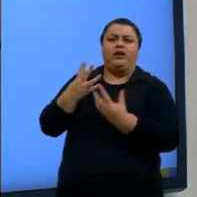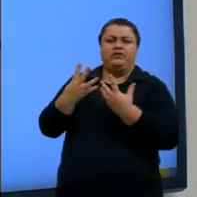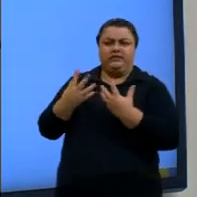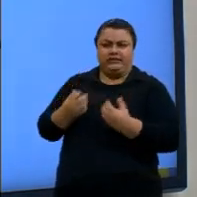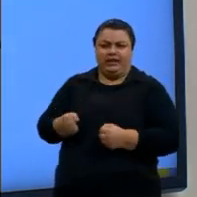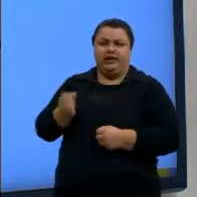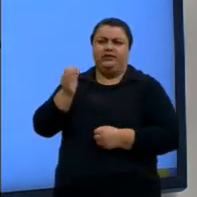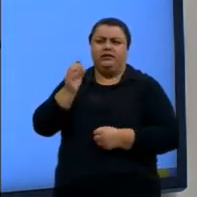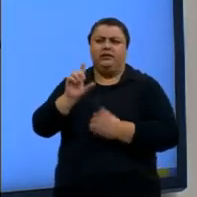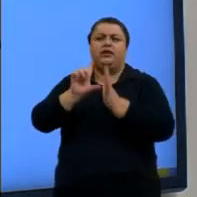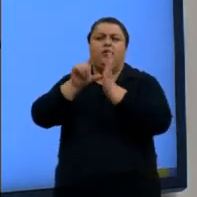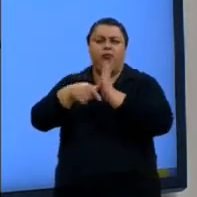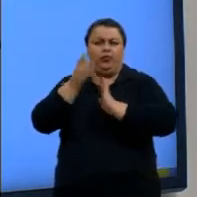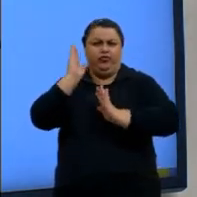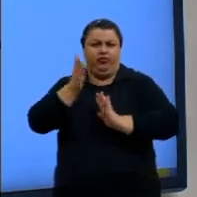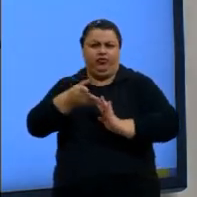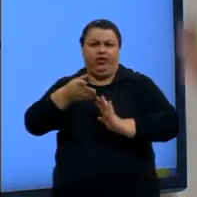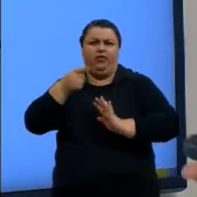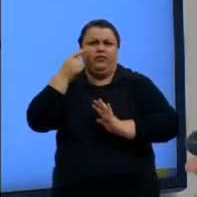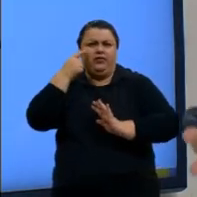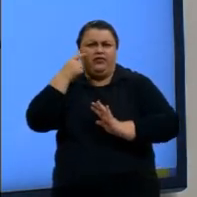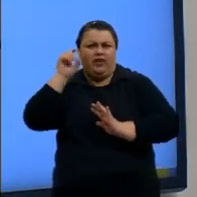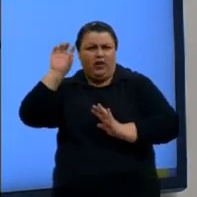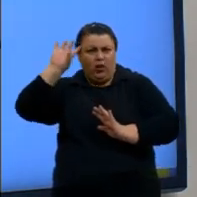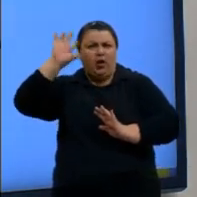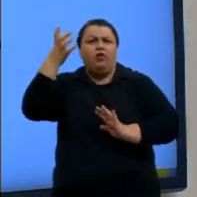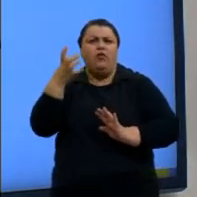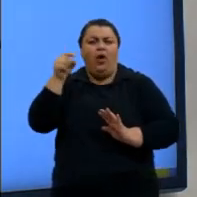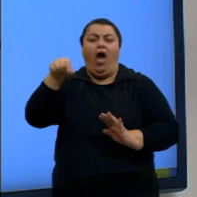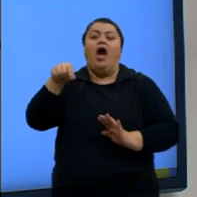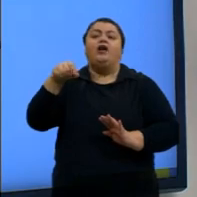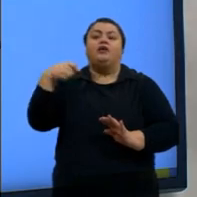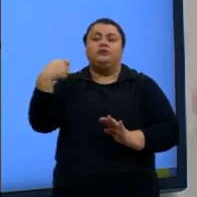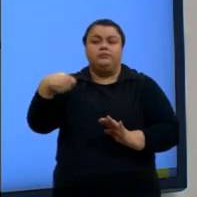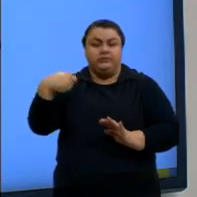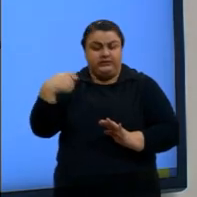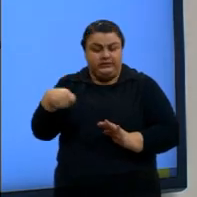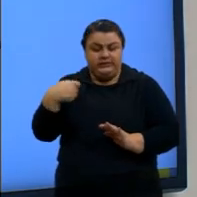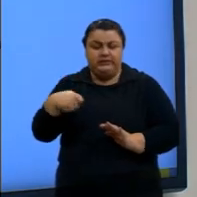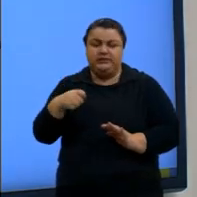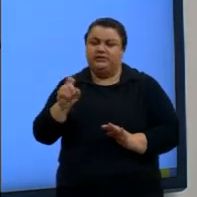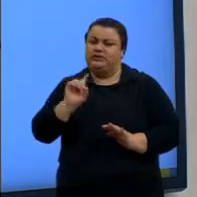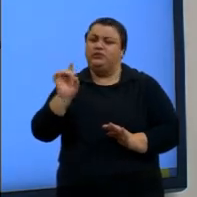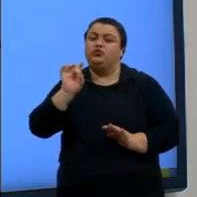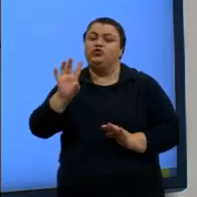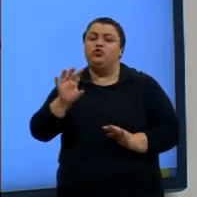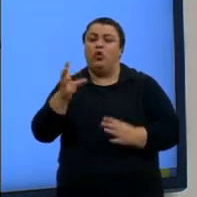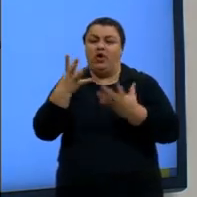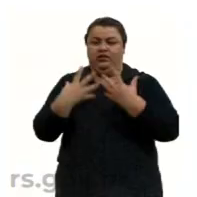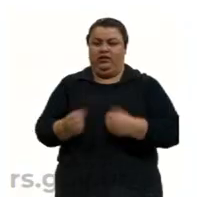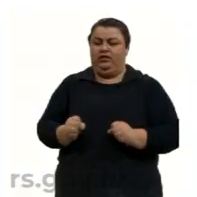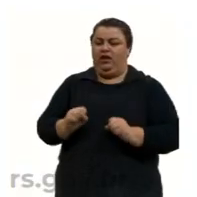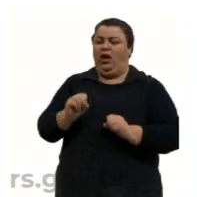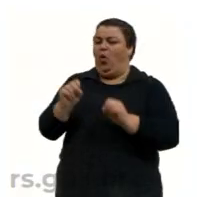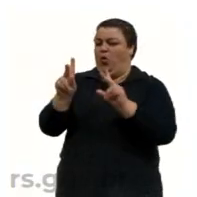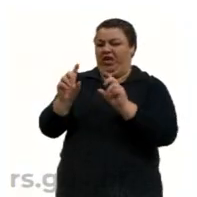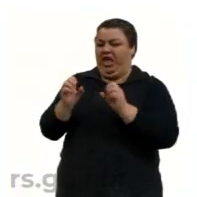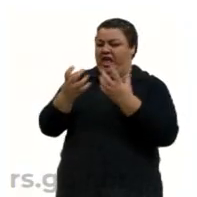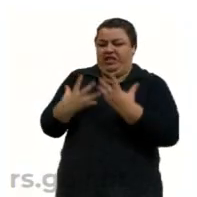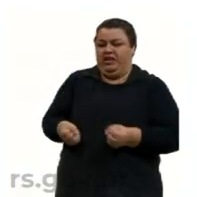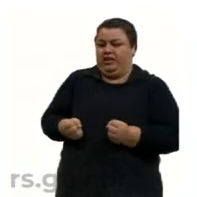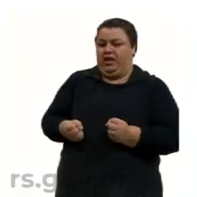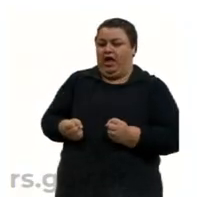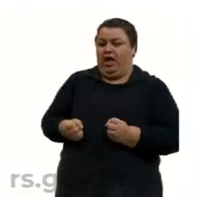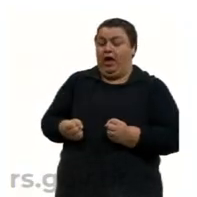você concluiu que realmente elas são necessárias e são importantes mas não aceitar lá simplesmente por aceitá-las né